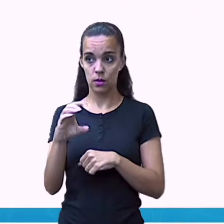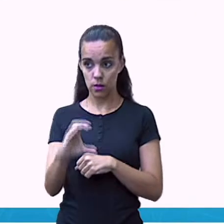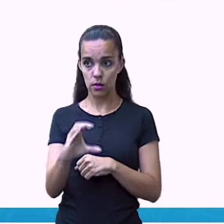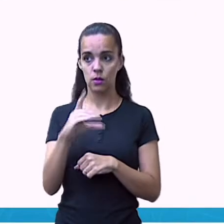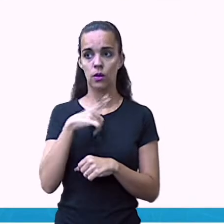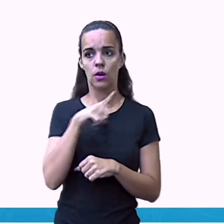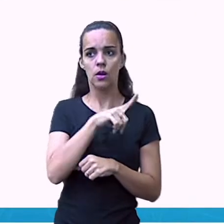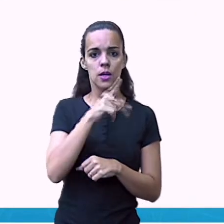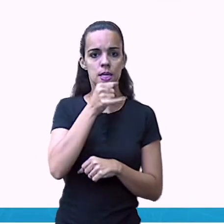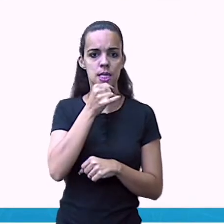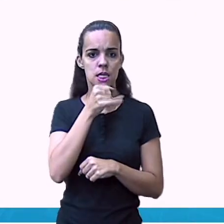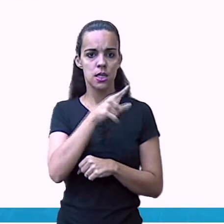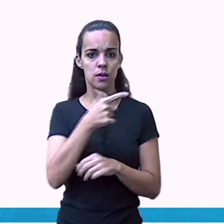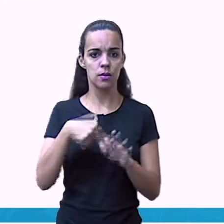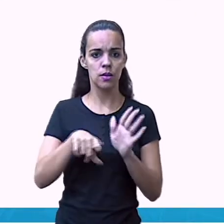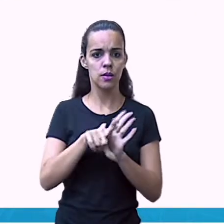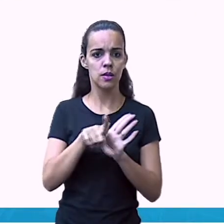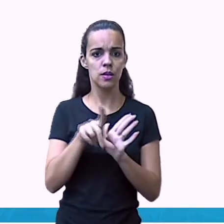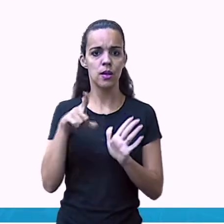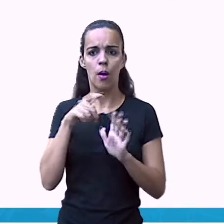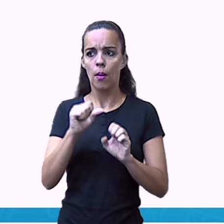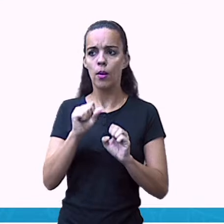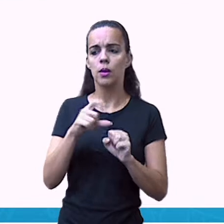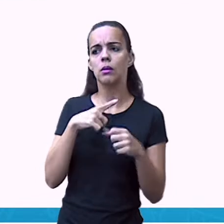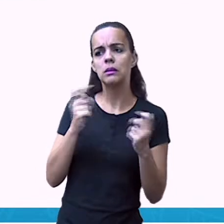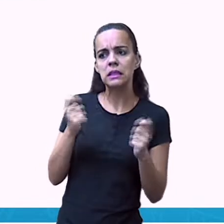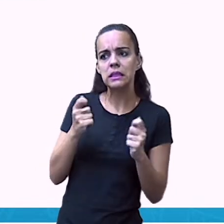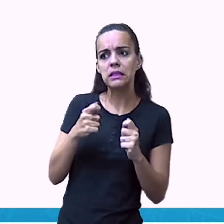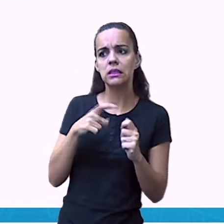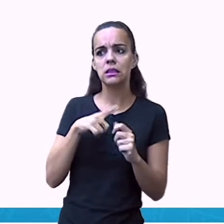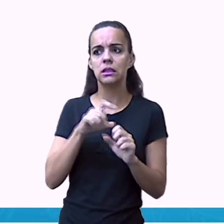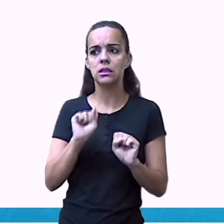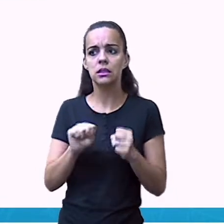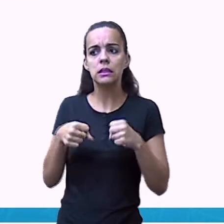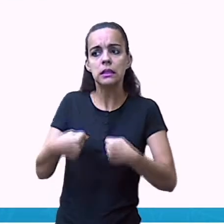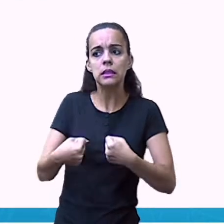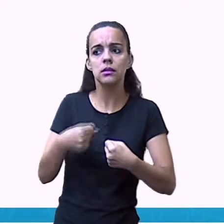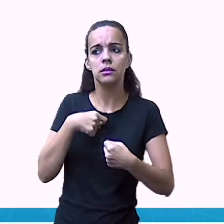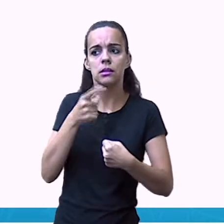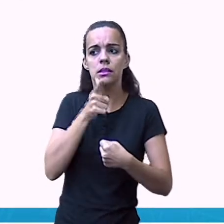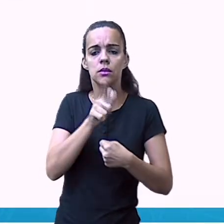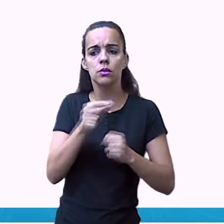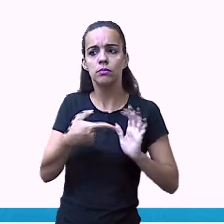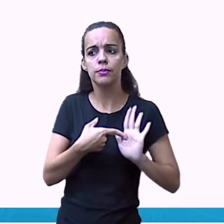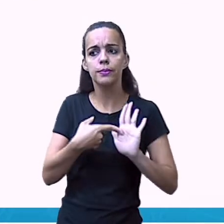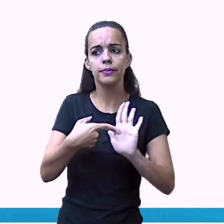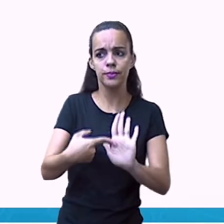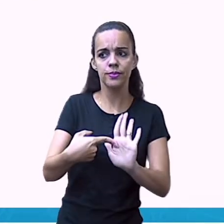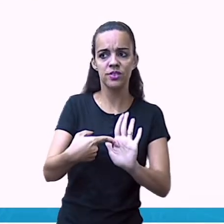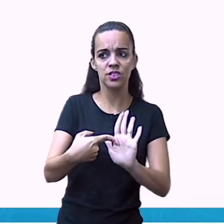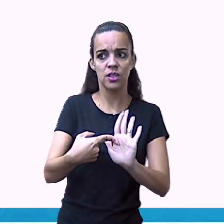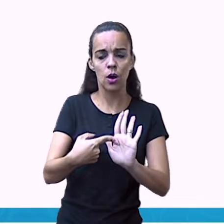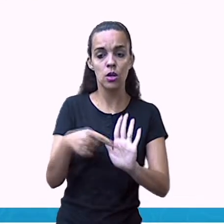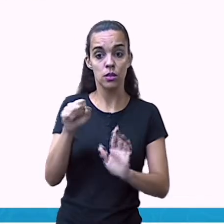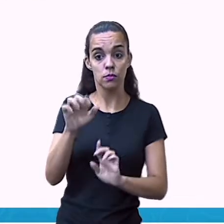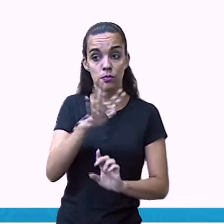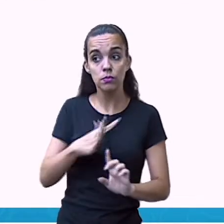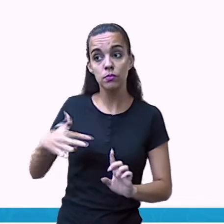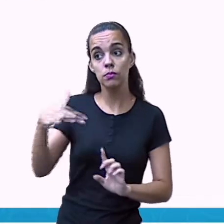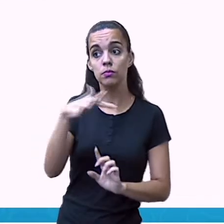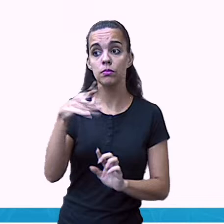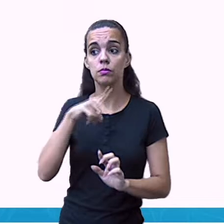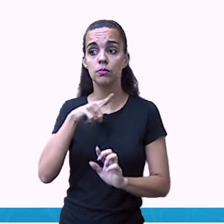o consumidor contra a publicidade enganosa e abusiva, apresentar as informações gerais